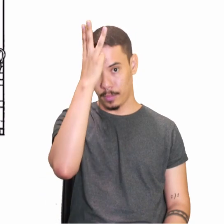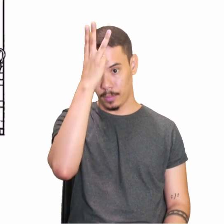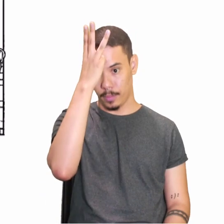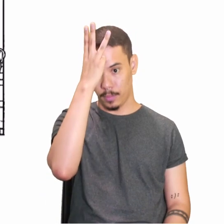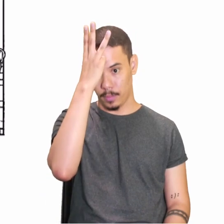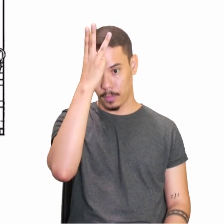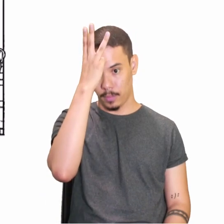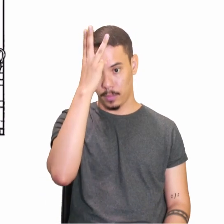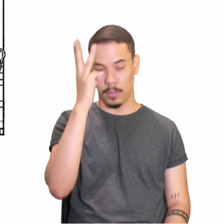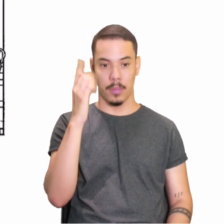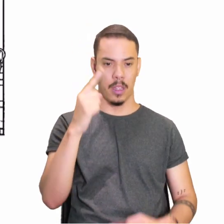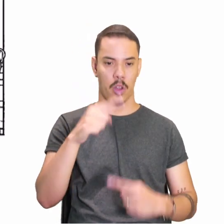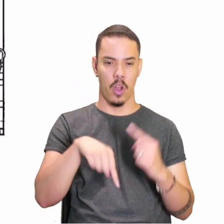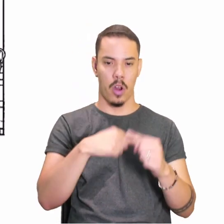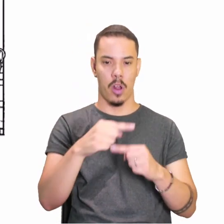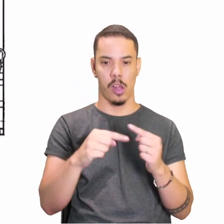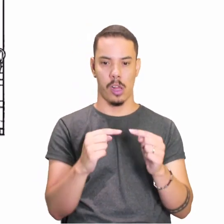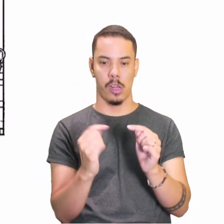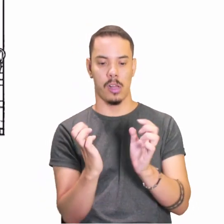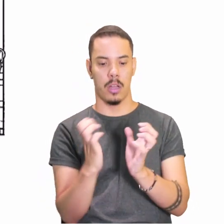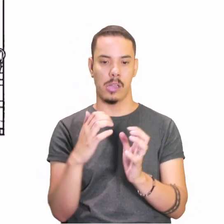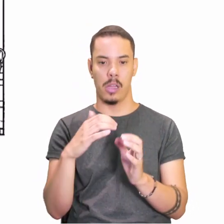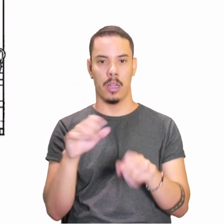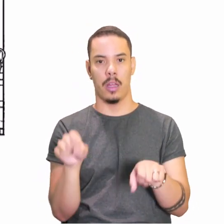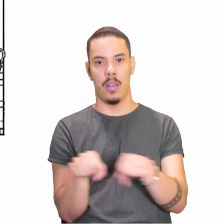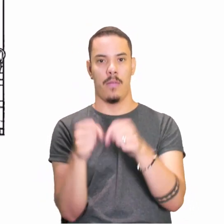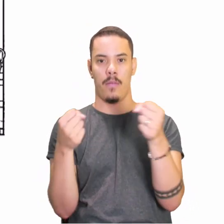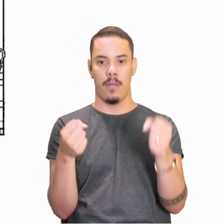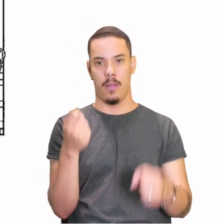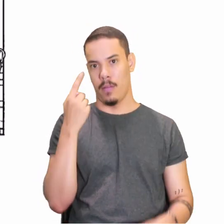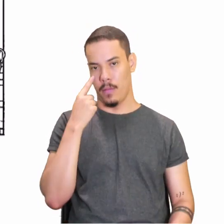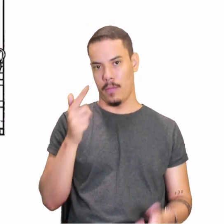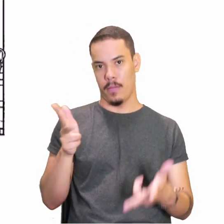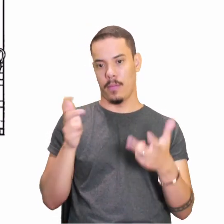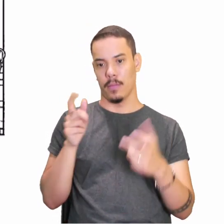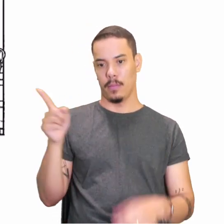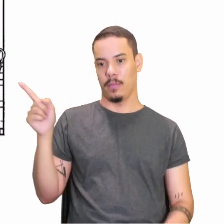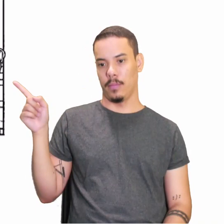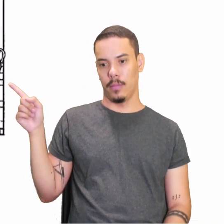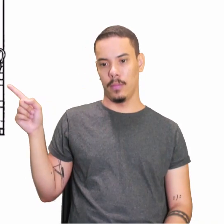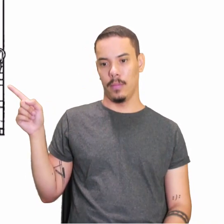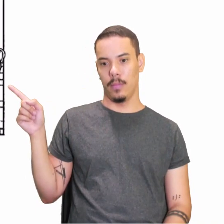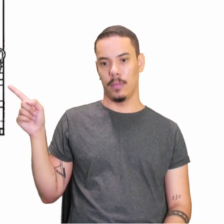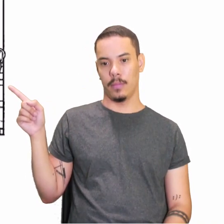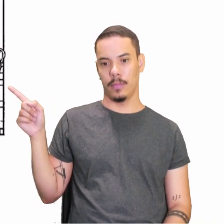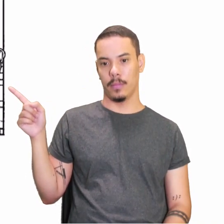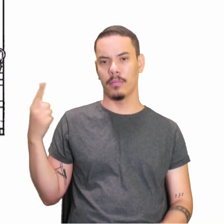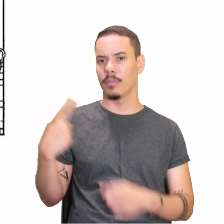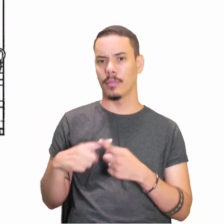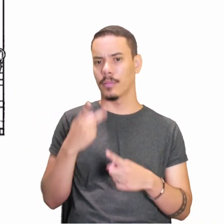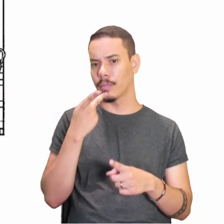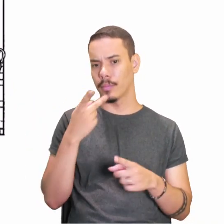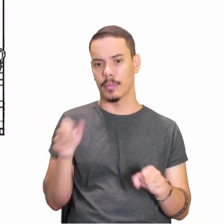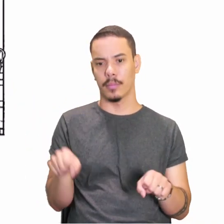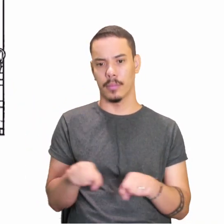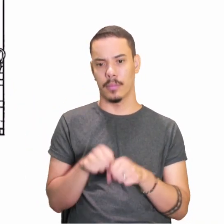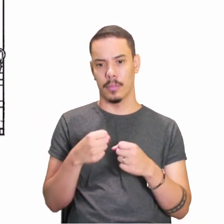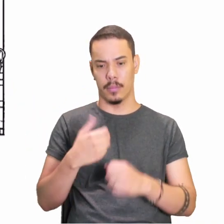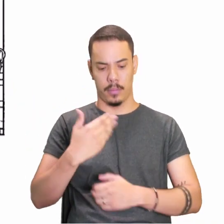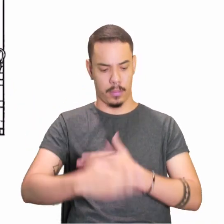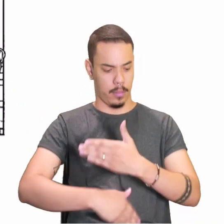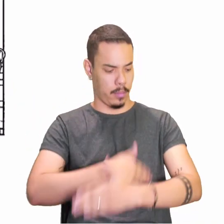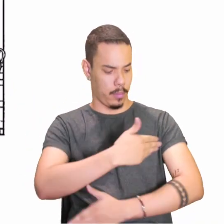tá todo enrolado, tá todo quebradinho, né? Com várias... Por que eu falo que ele tá quebradinho? Olha um